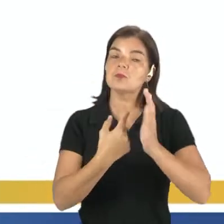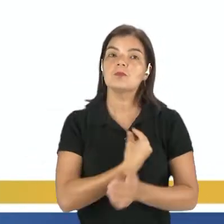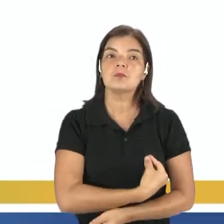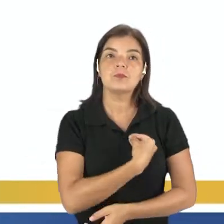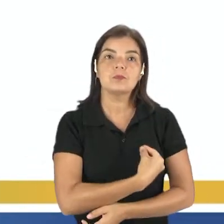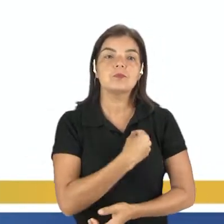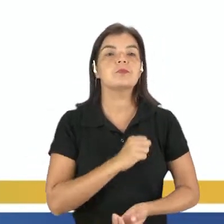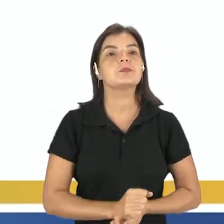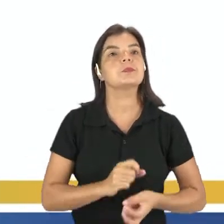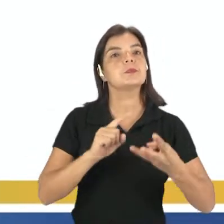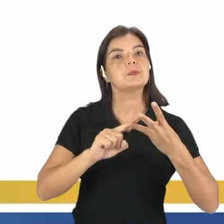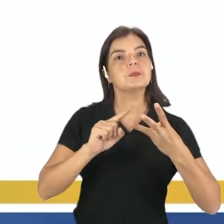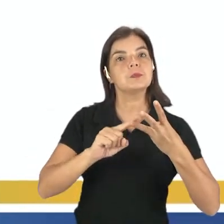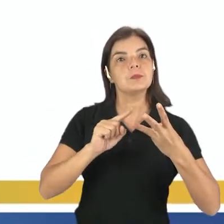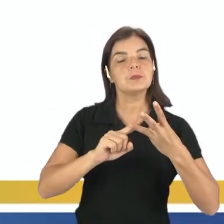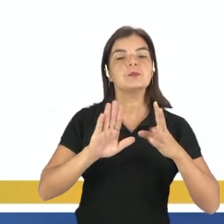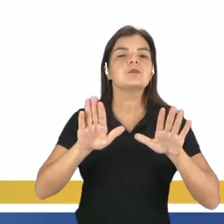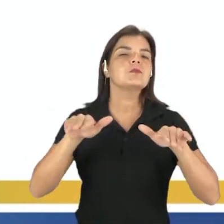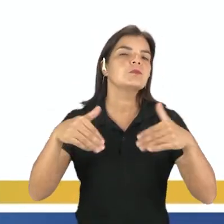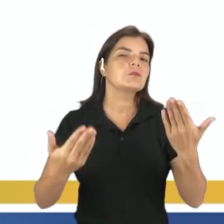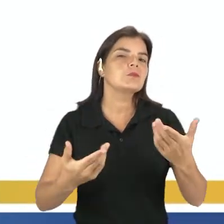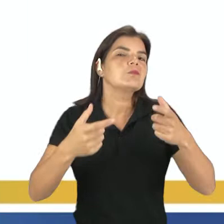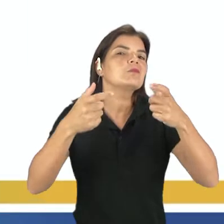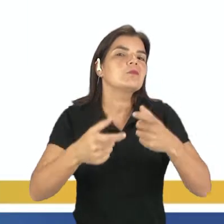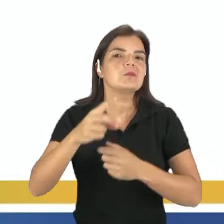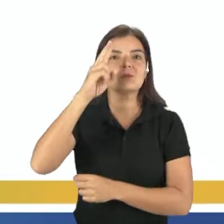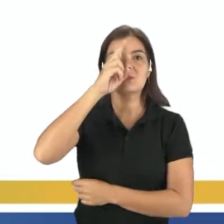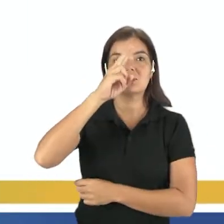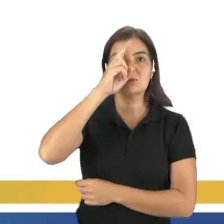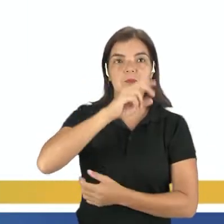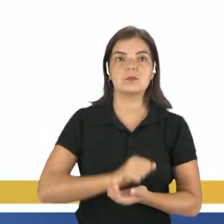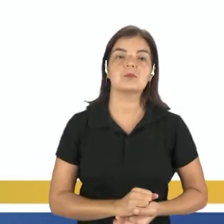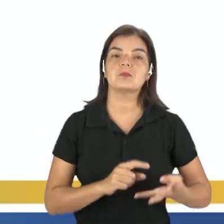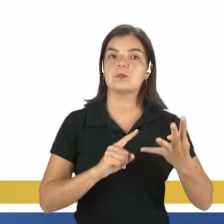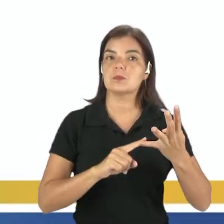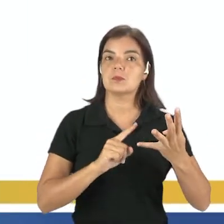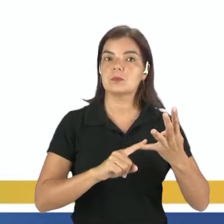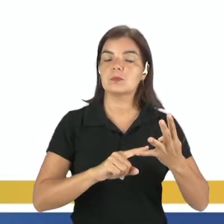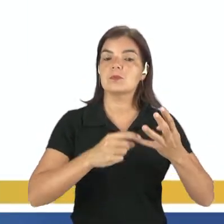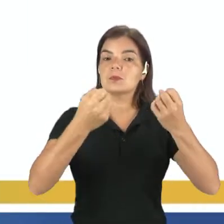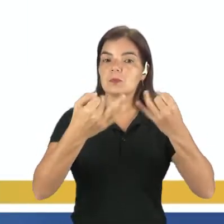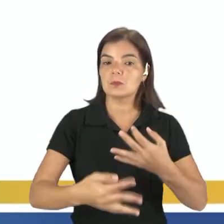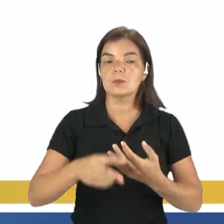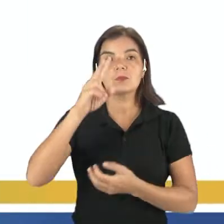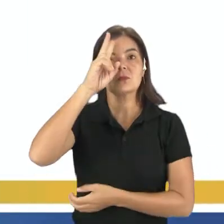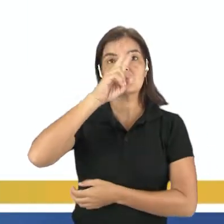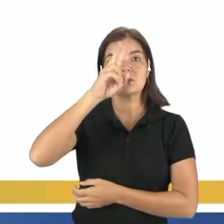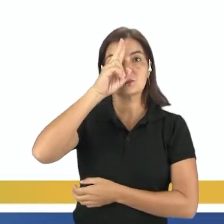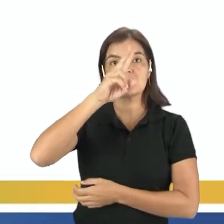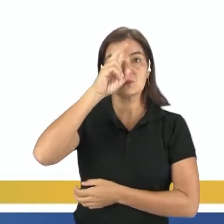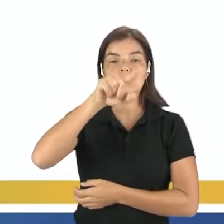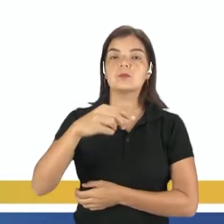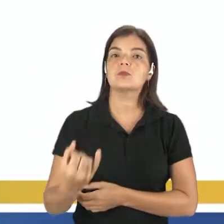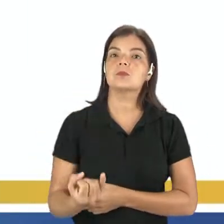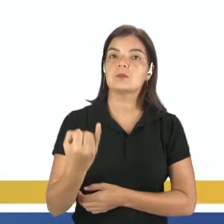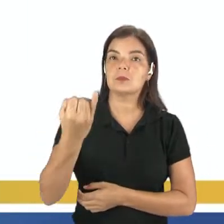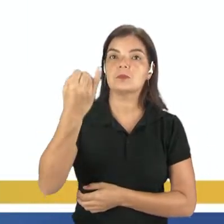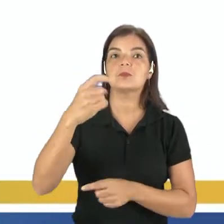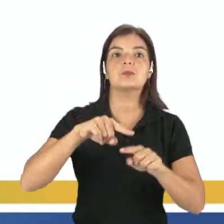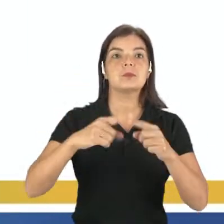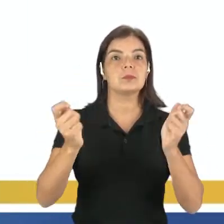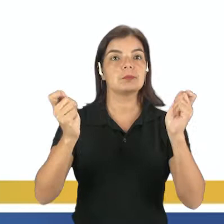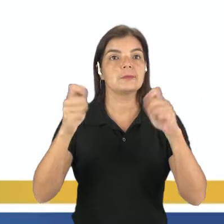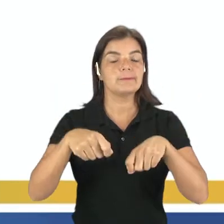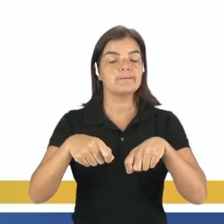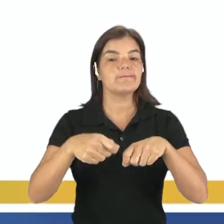participam. 3. Defina onde se passa a história. 4. Justifique porque essa história é